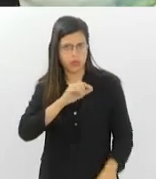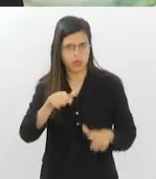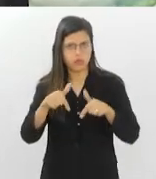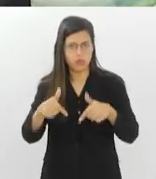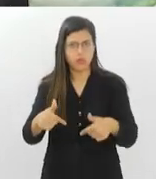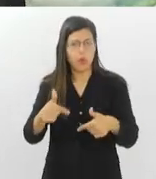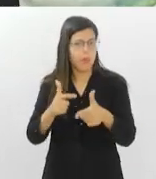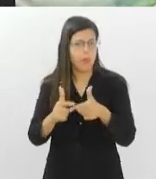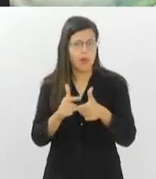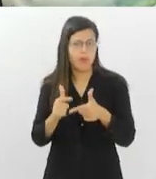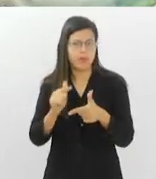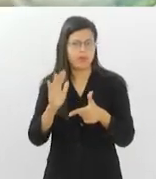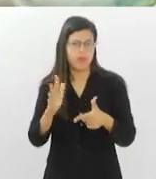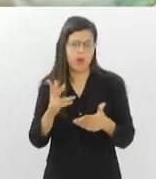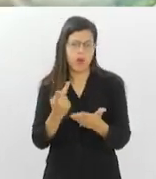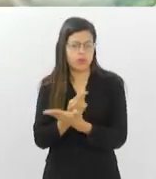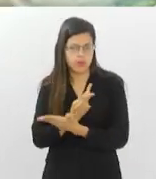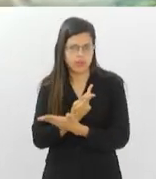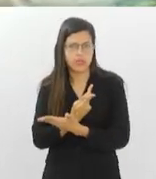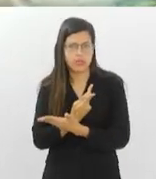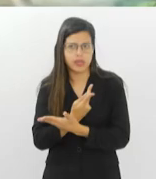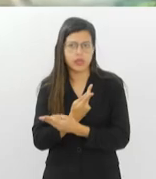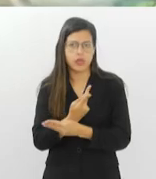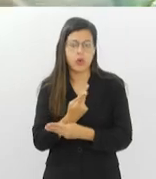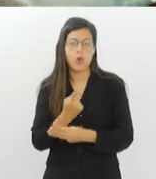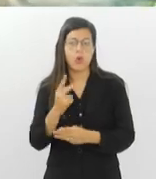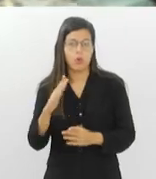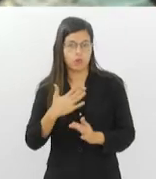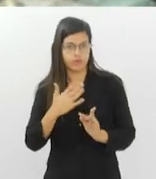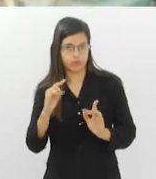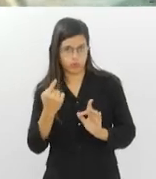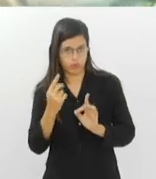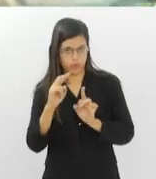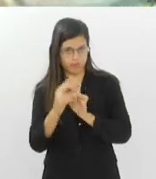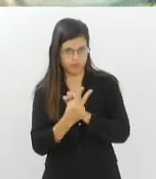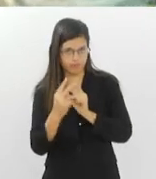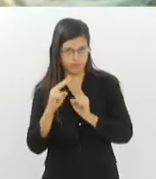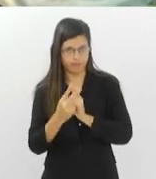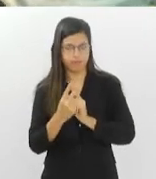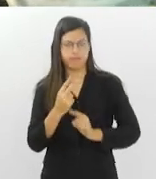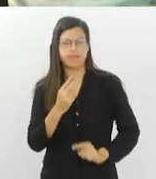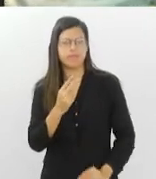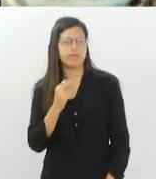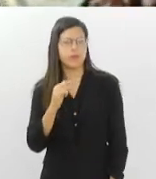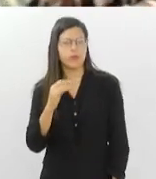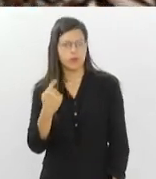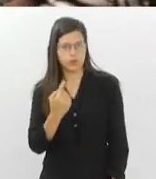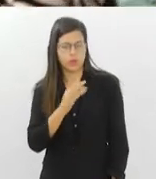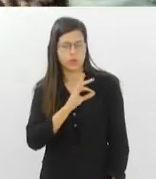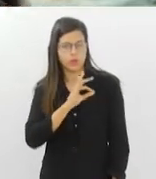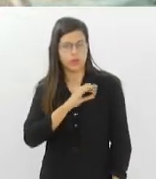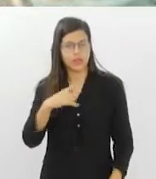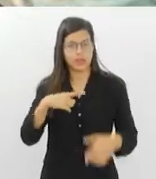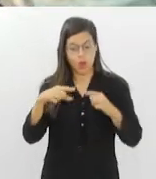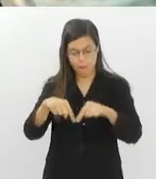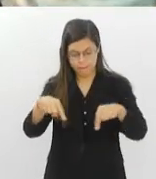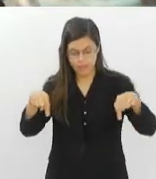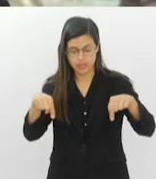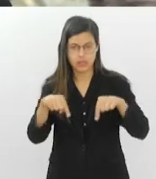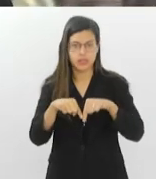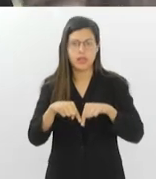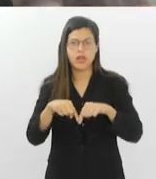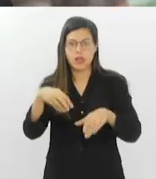aconteceu. Do ponto de vista da autoridade policial, ter uma sala instalada na